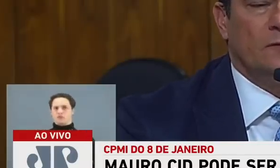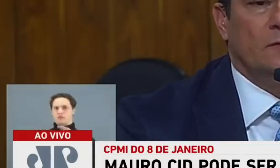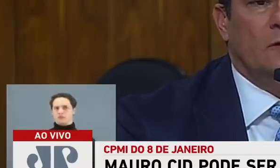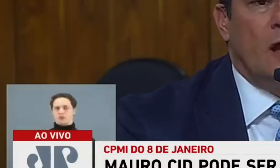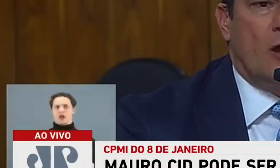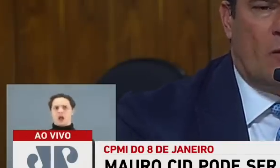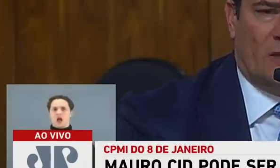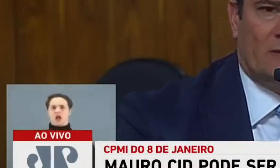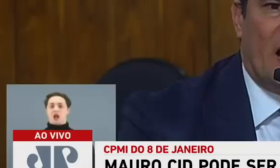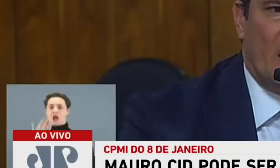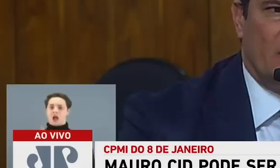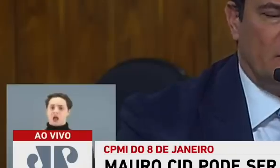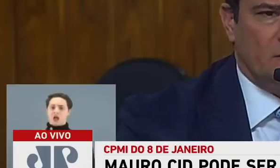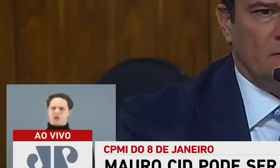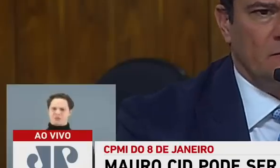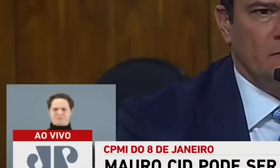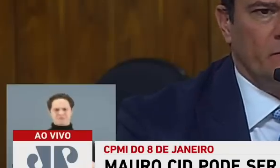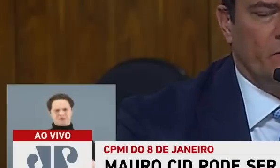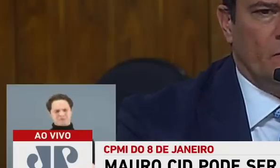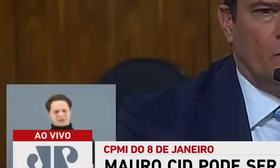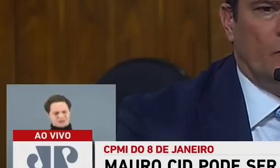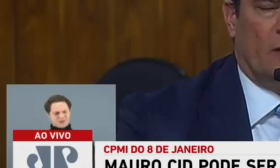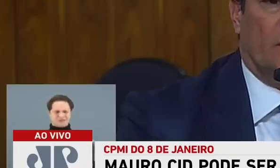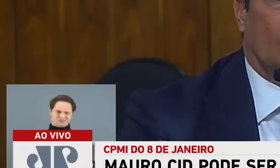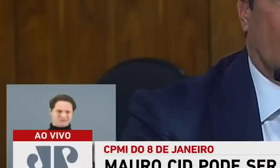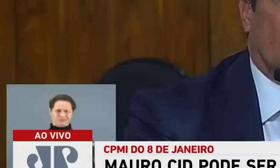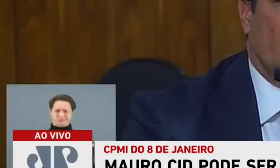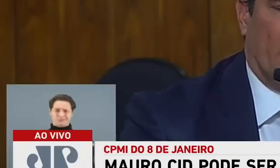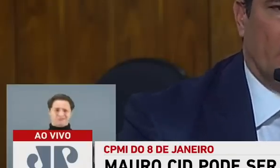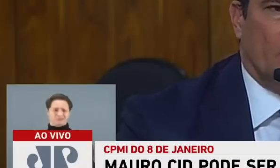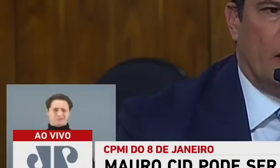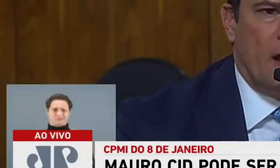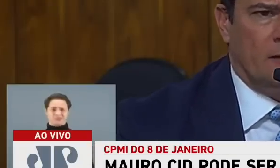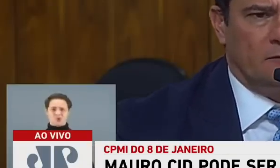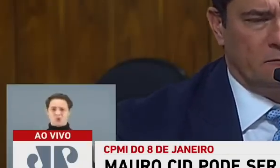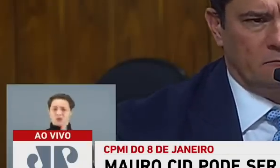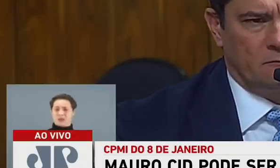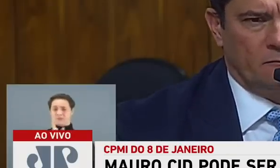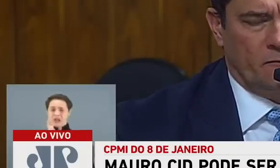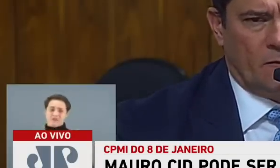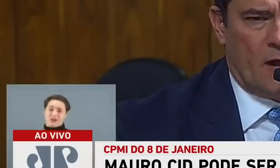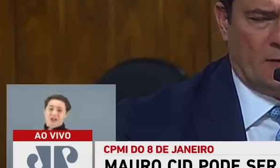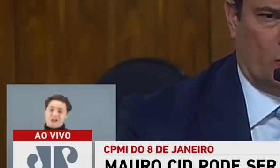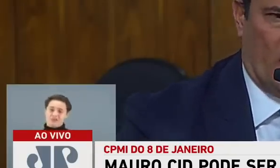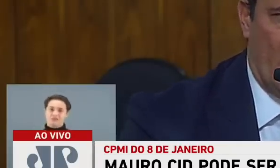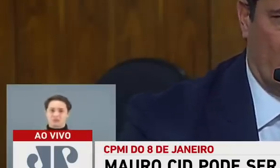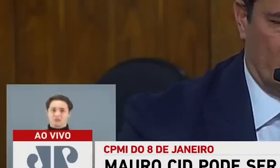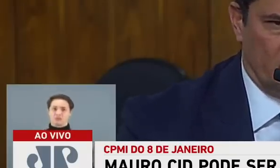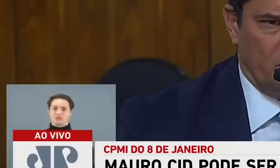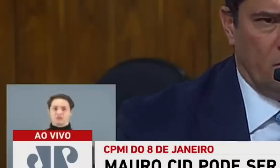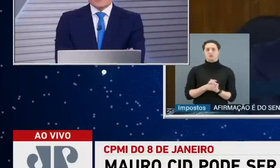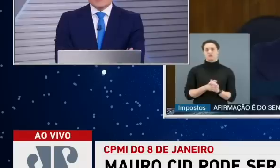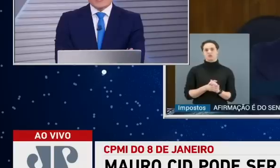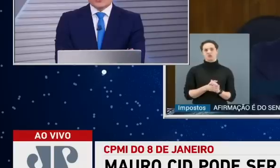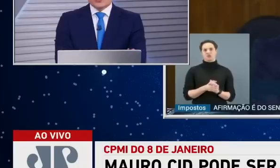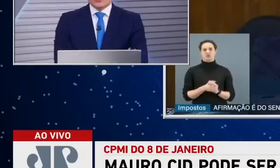seus autores. Agora, mensagens, muitas vezes colocadas de maneira descuidada,